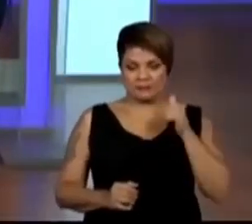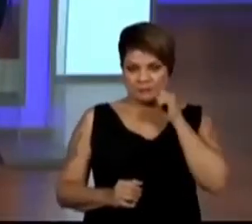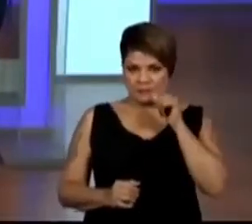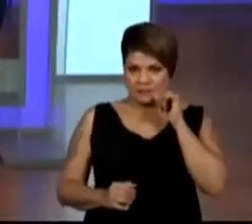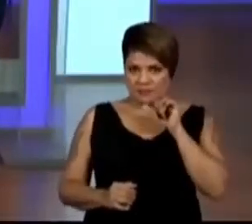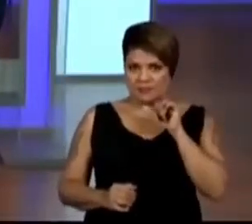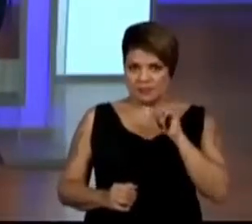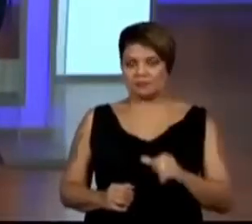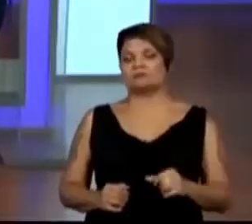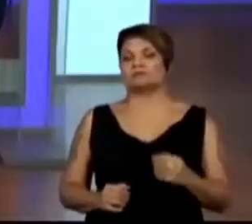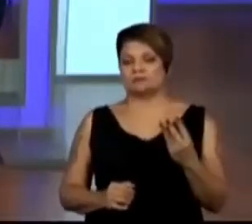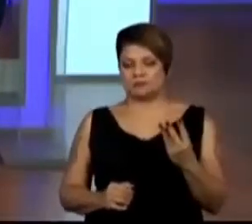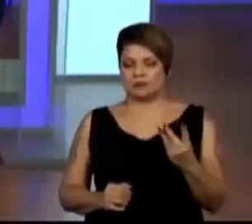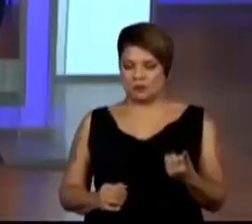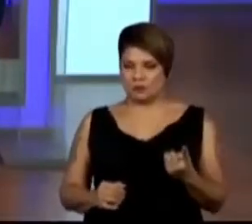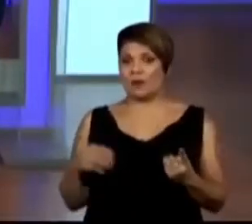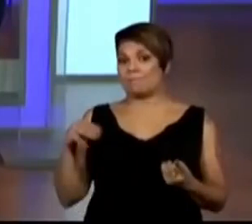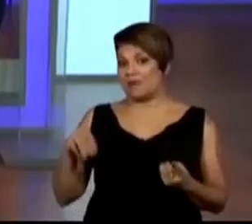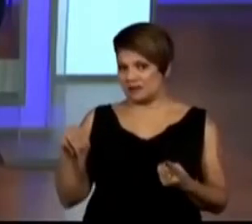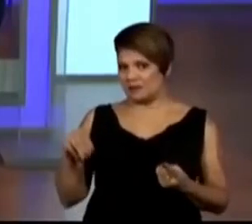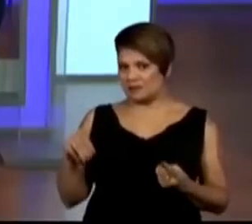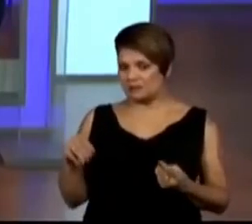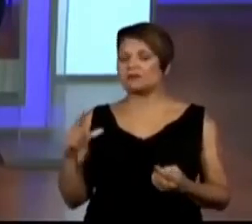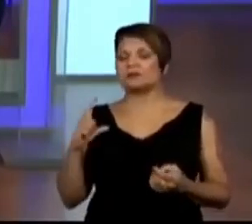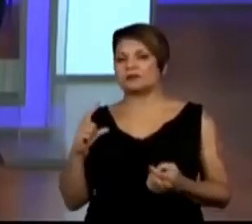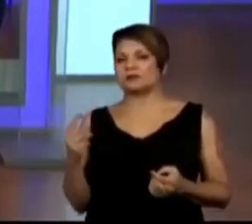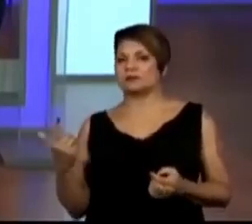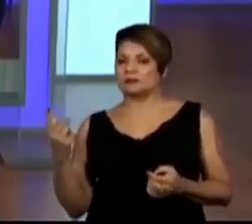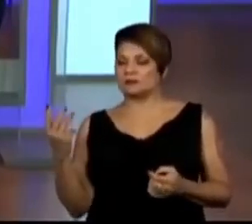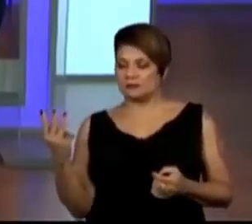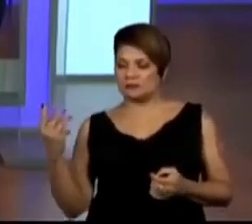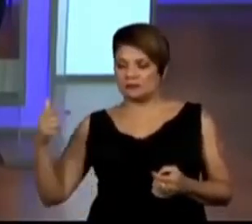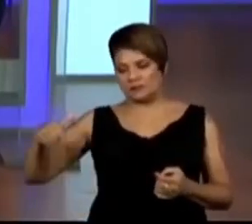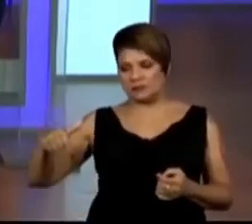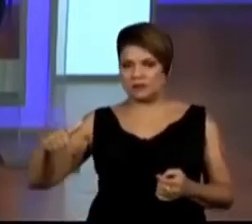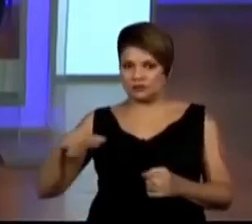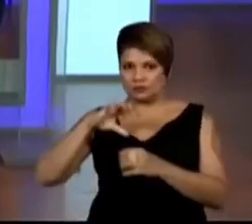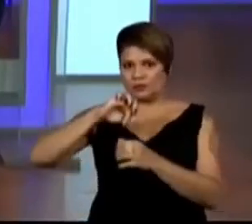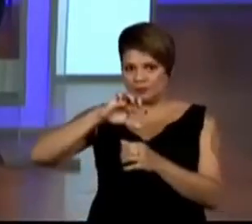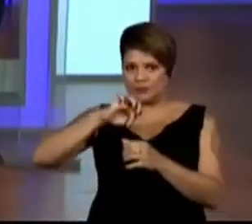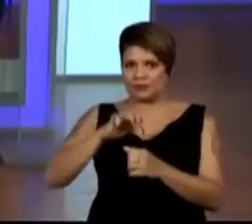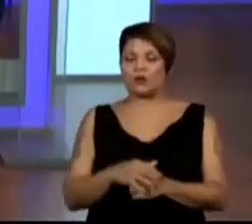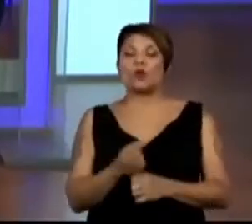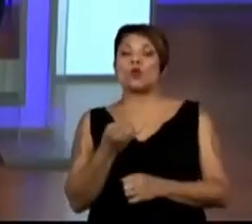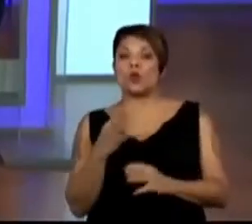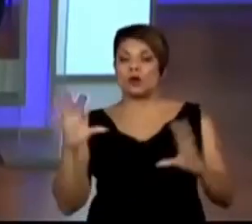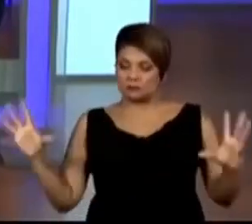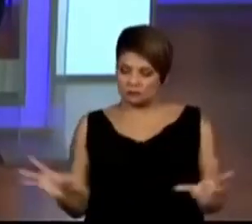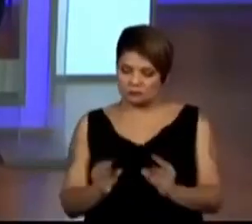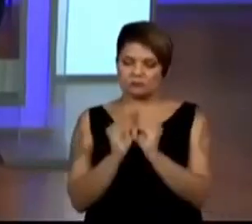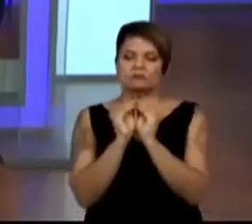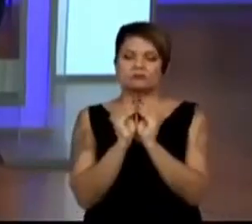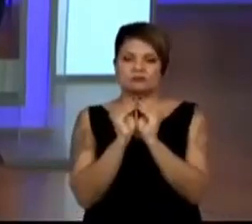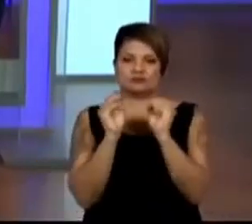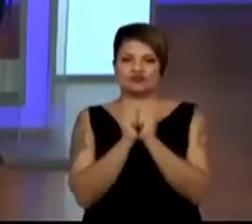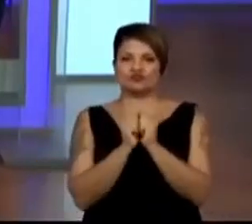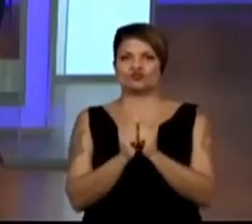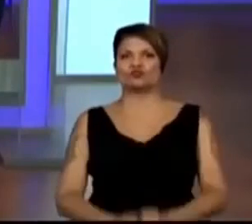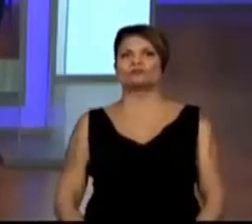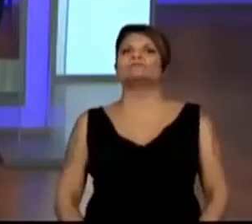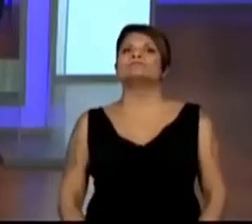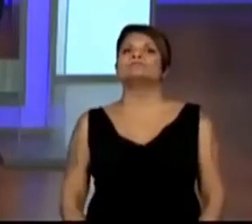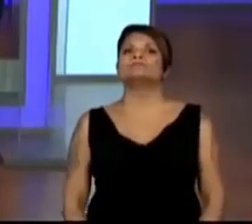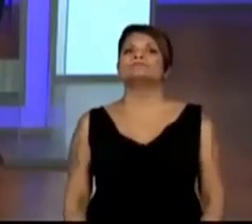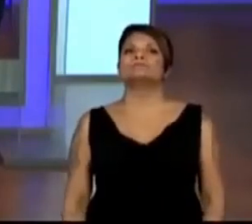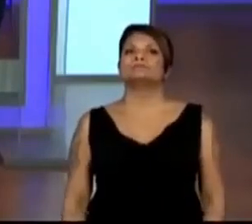31 tampinhas. Isso. E a Mariana tem 37 tampinhas. Quantas tampinhas as duas têm juntas? E